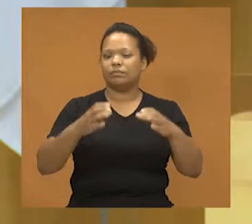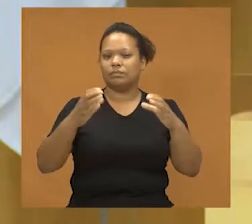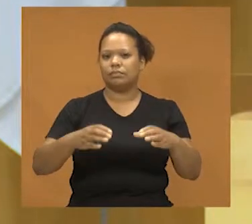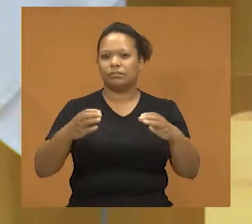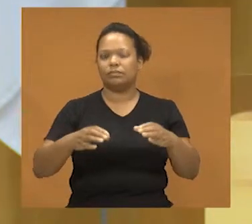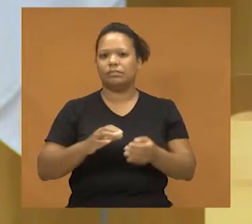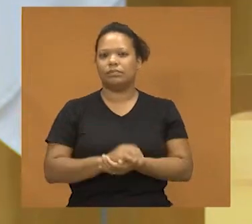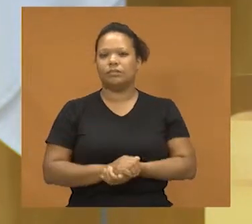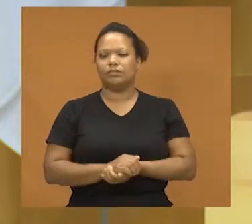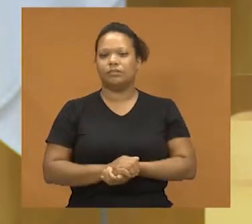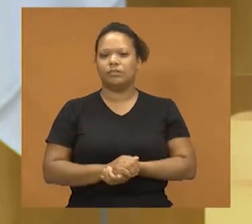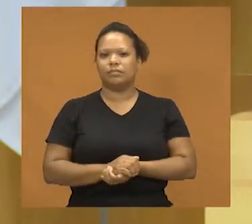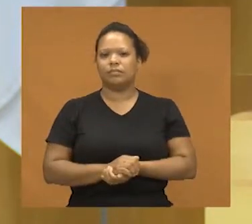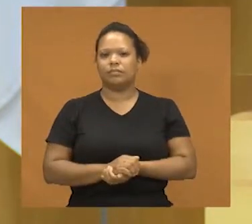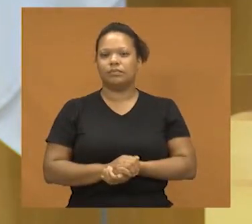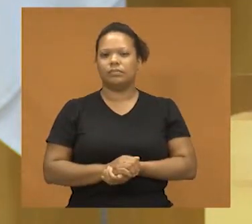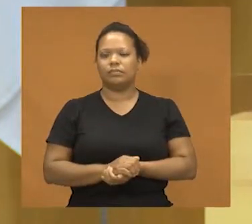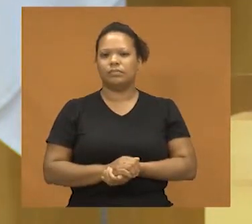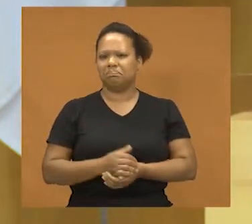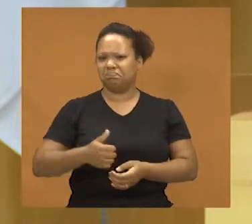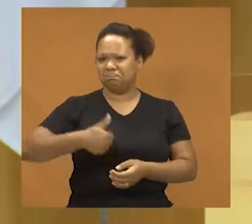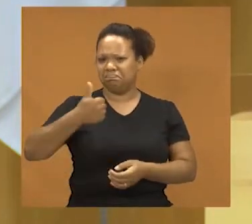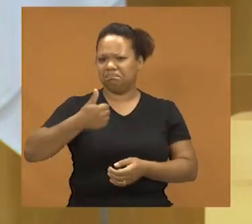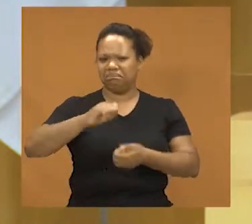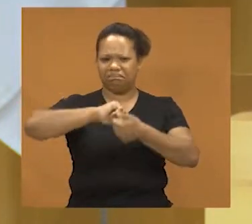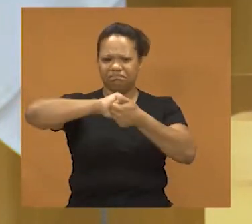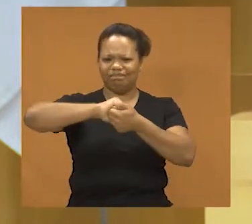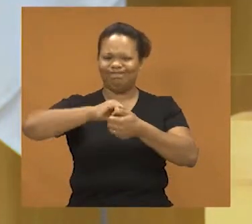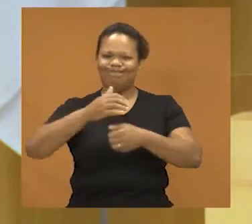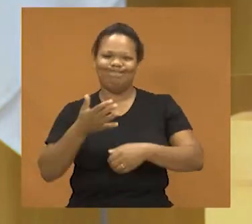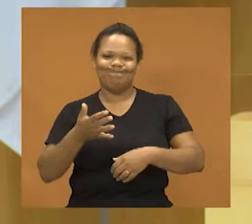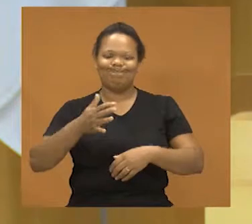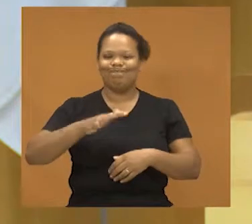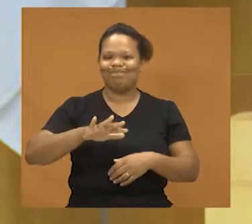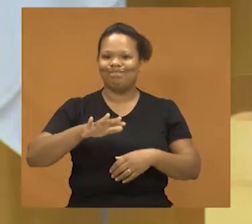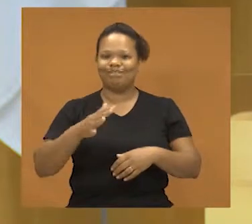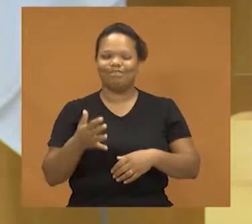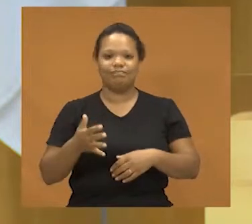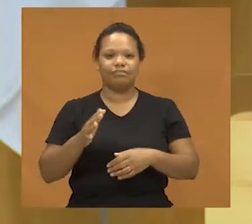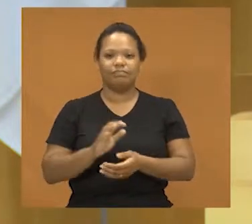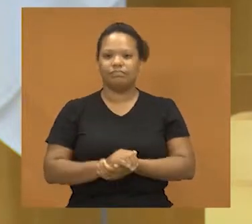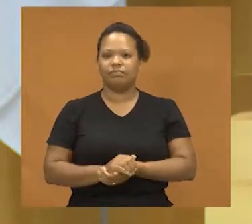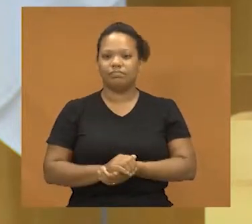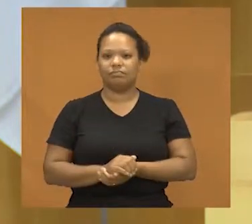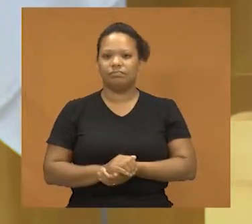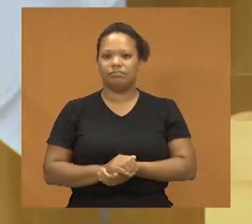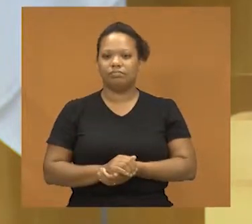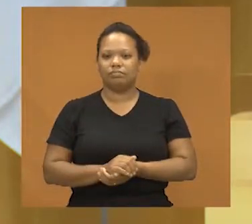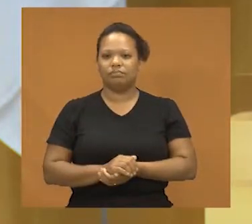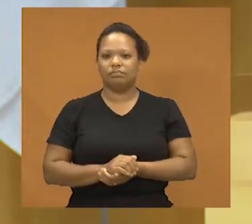ela não tem sido feita com qualidade. Eu acredito que não é por